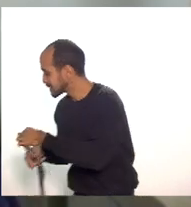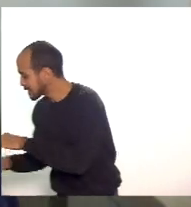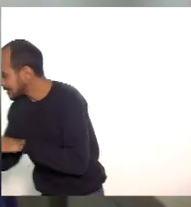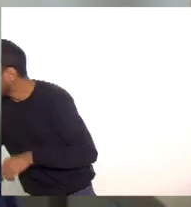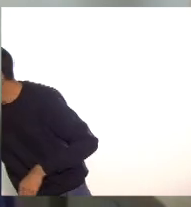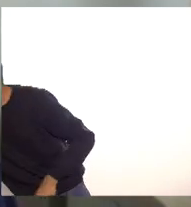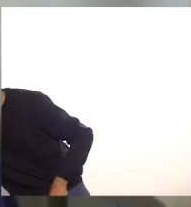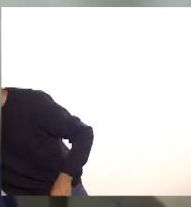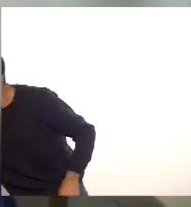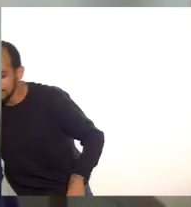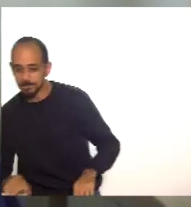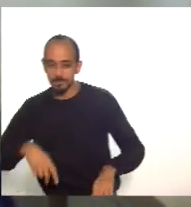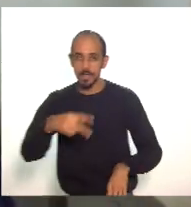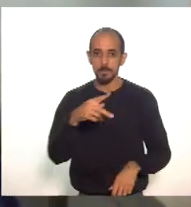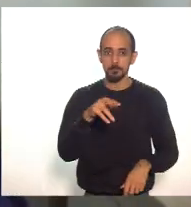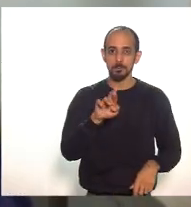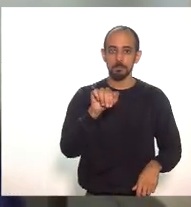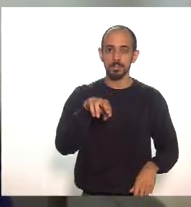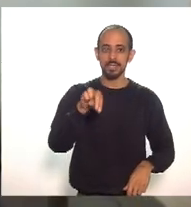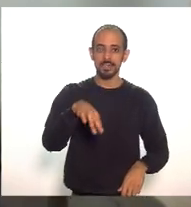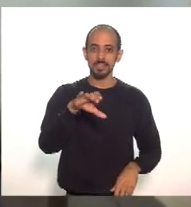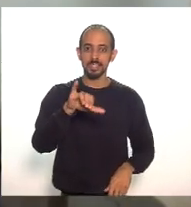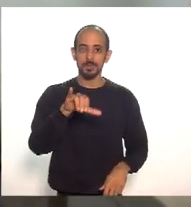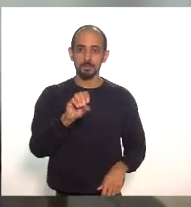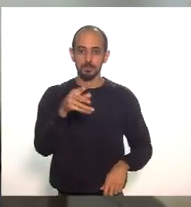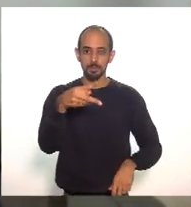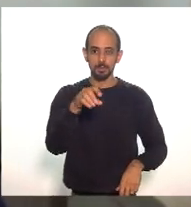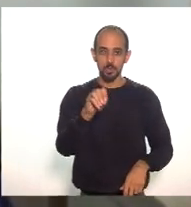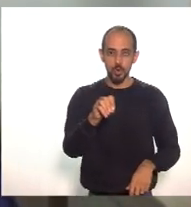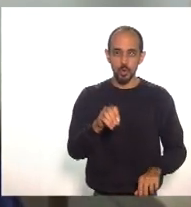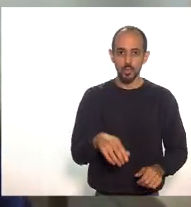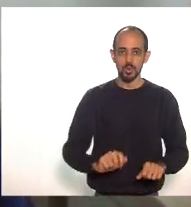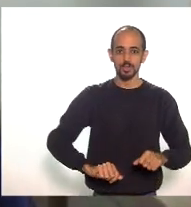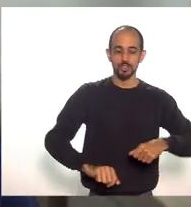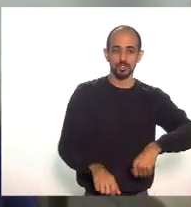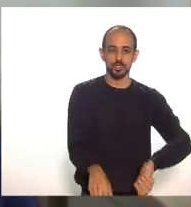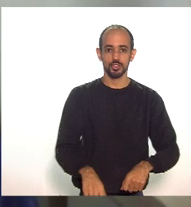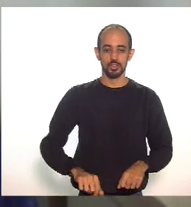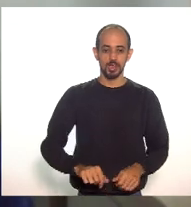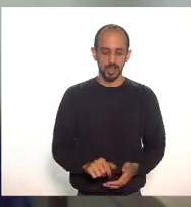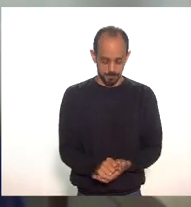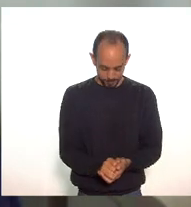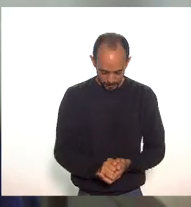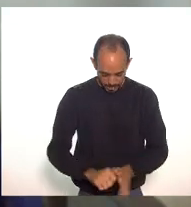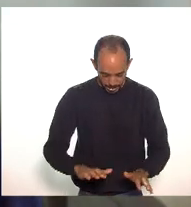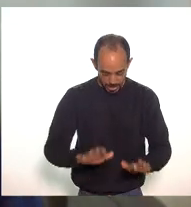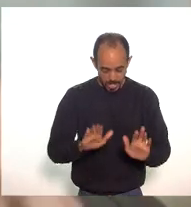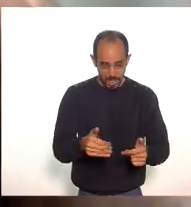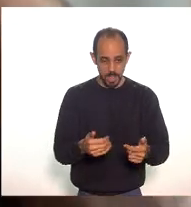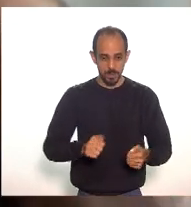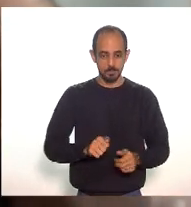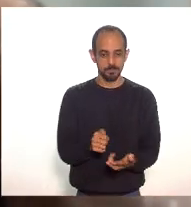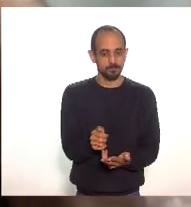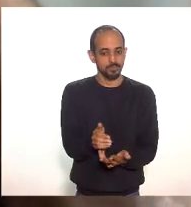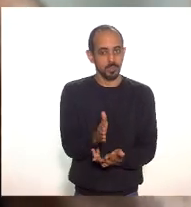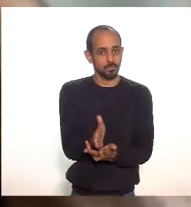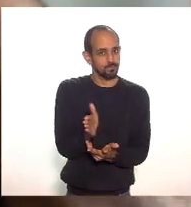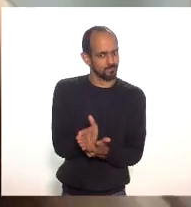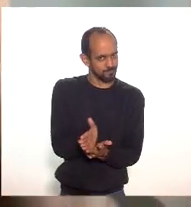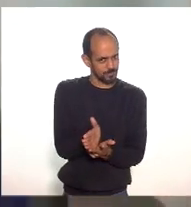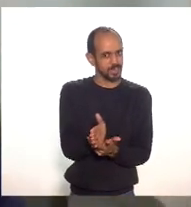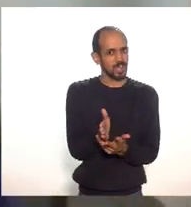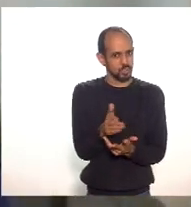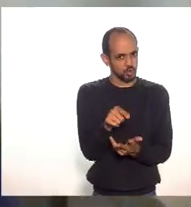íngreme o responde a uma vertente suave é o primeiro falava